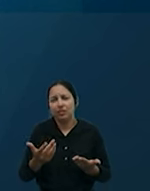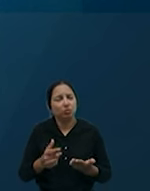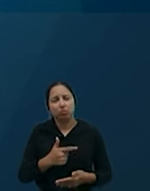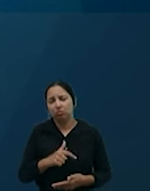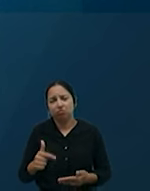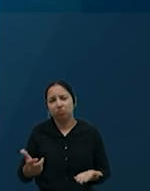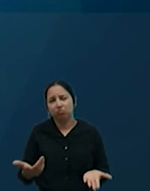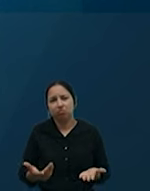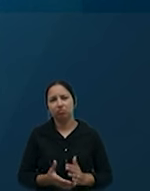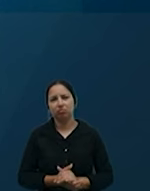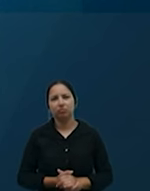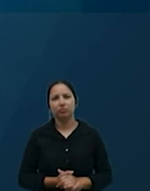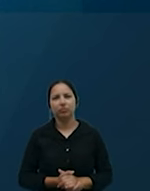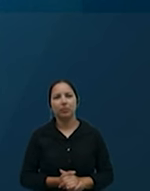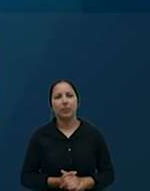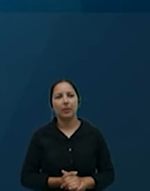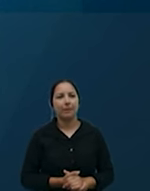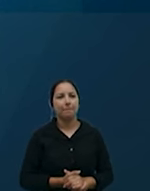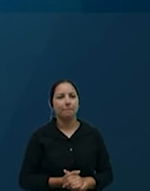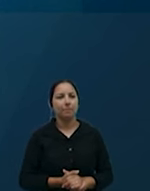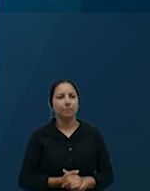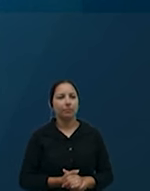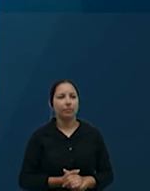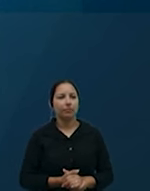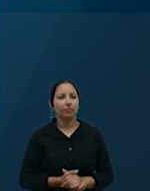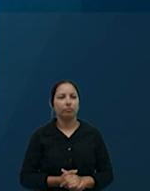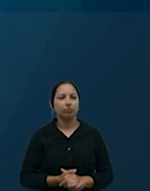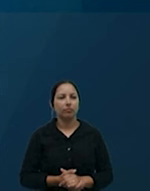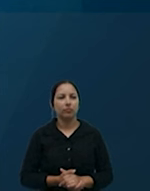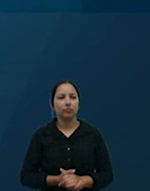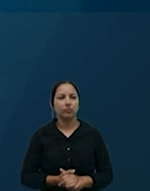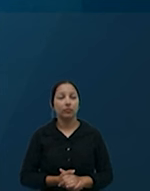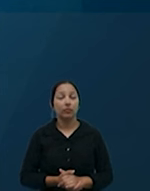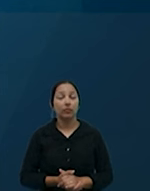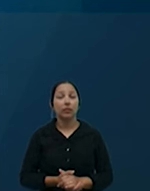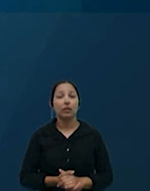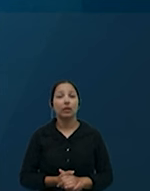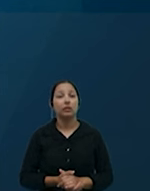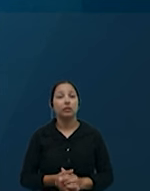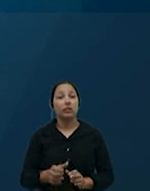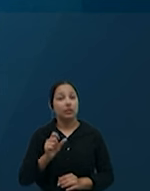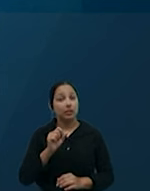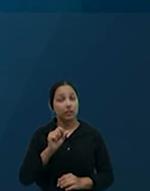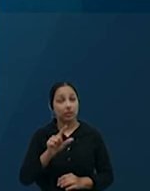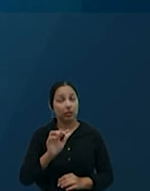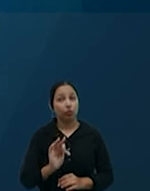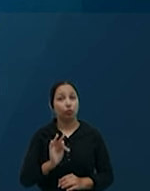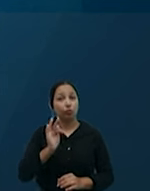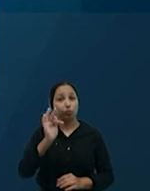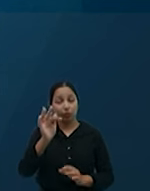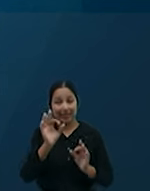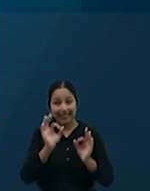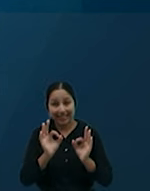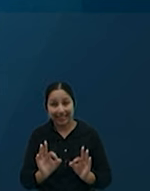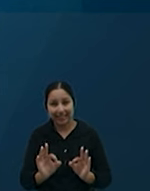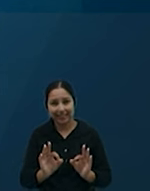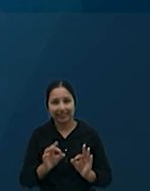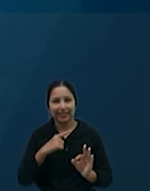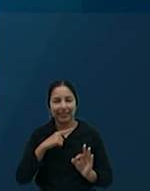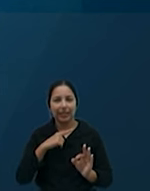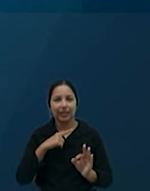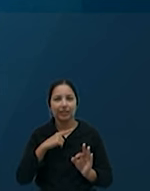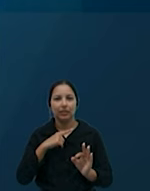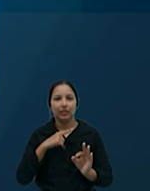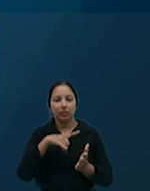Mais uma vez, excelências, se um dia tivermos certeza de qual é exatamente o documento